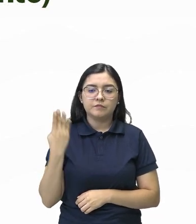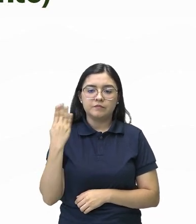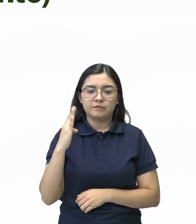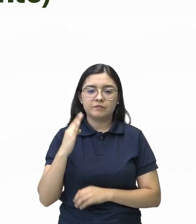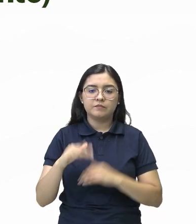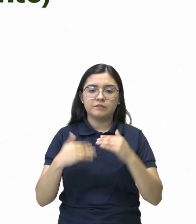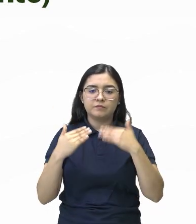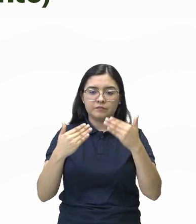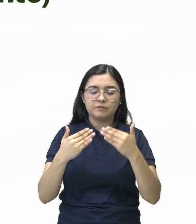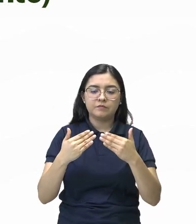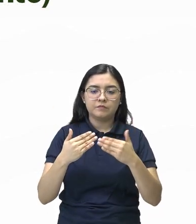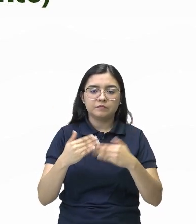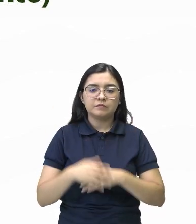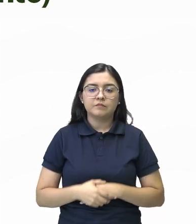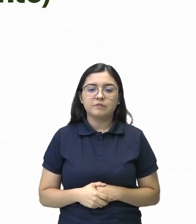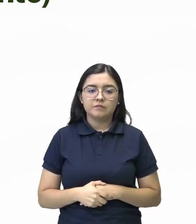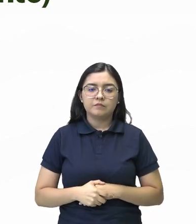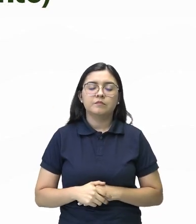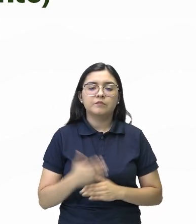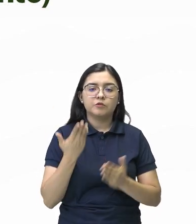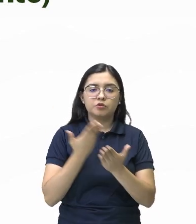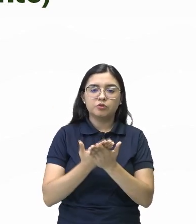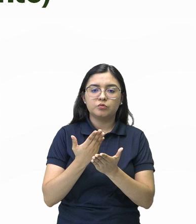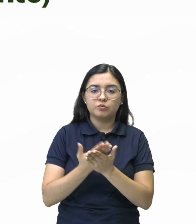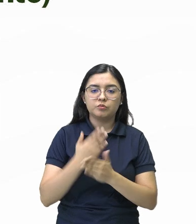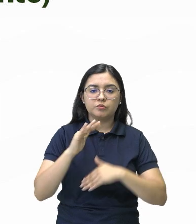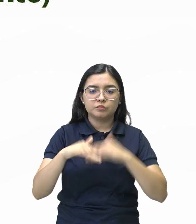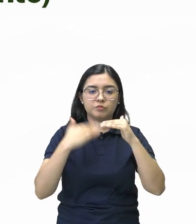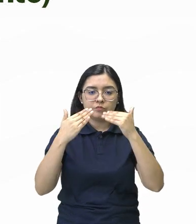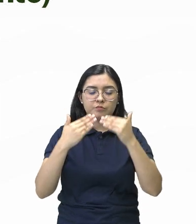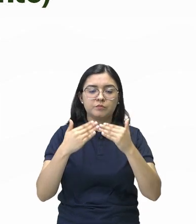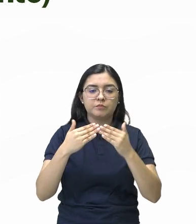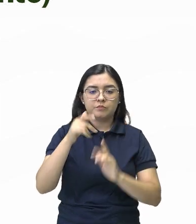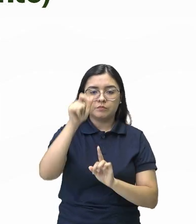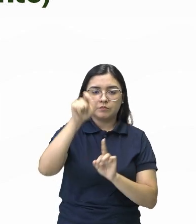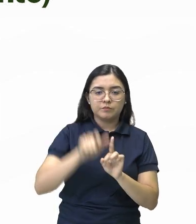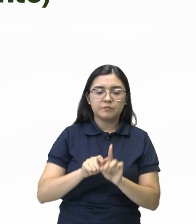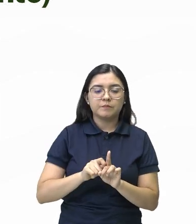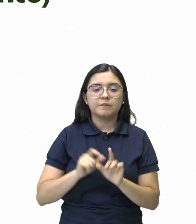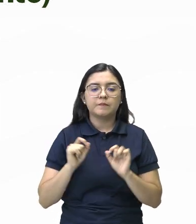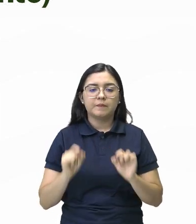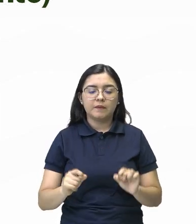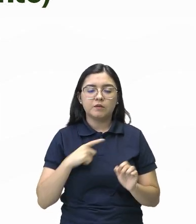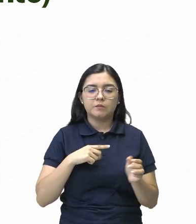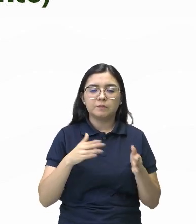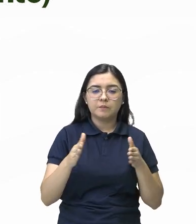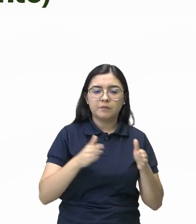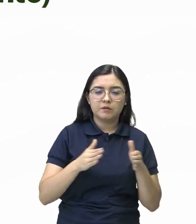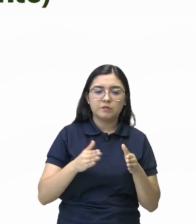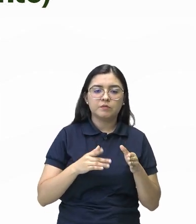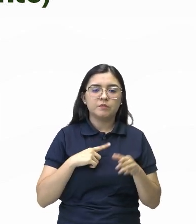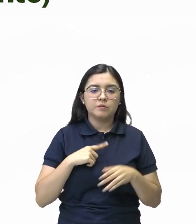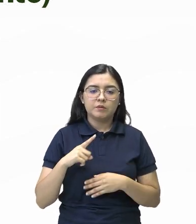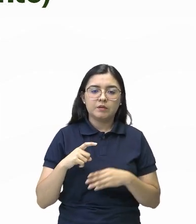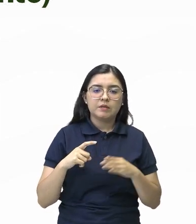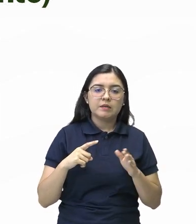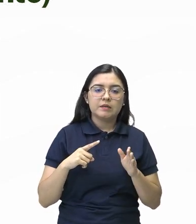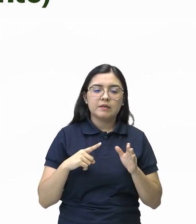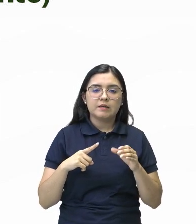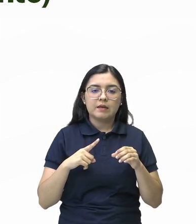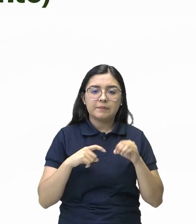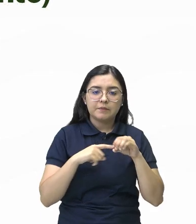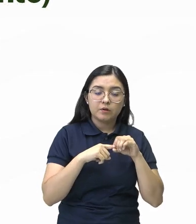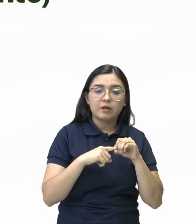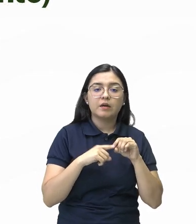do desenvolvimento, trata-se do estudo aí do desenvolvimento do indivíduo, desde a sua fase embrionária,